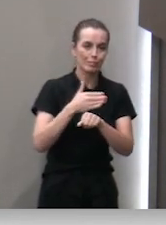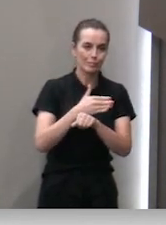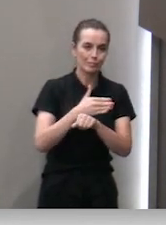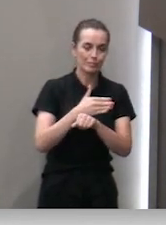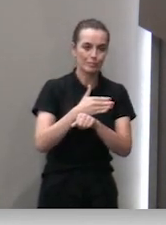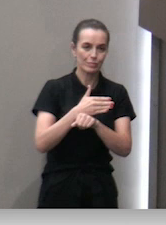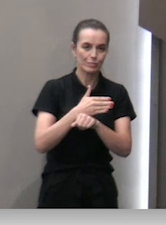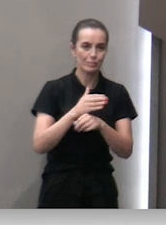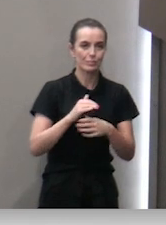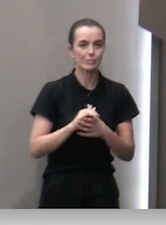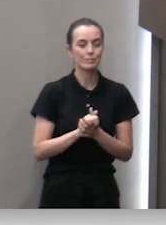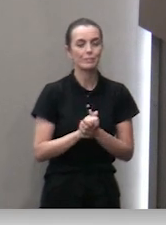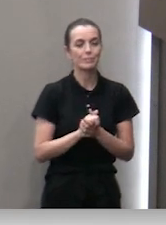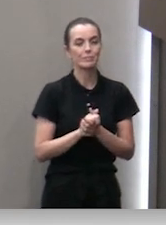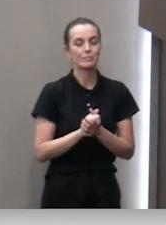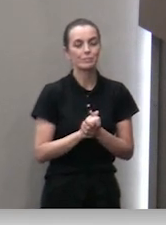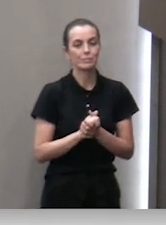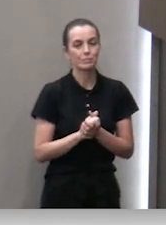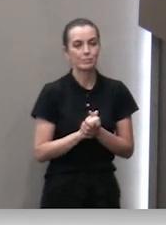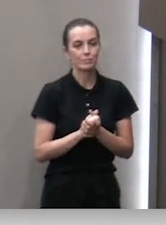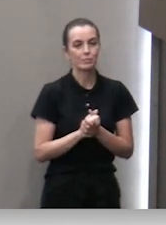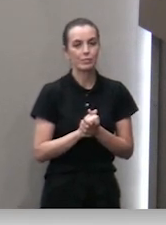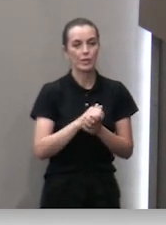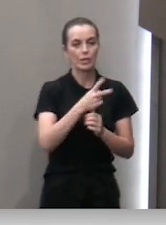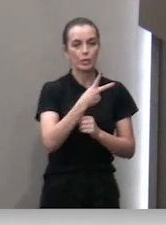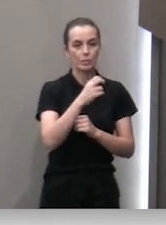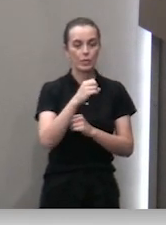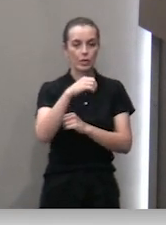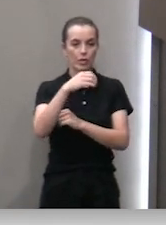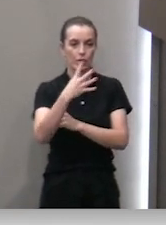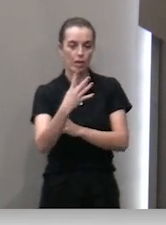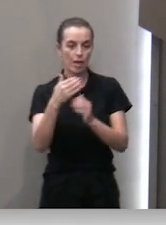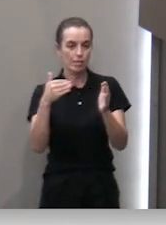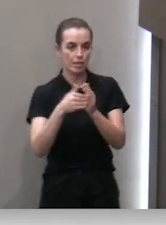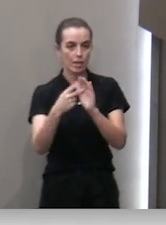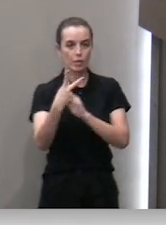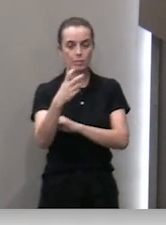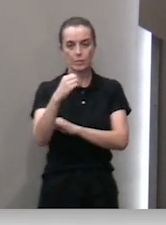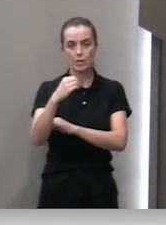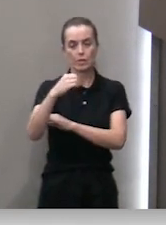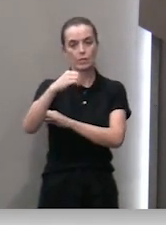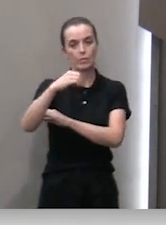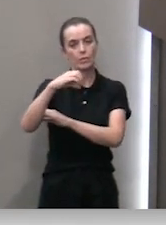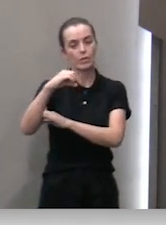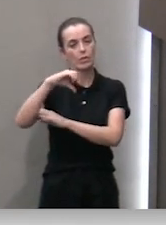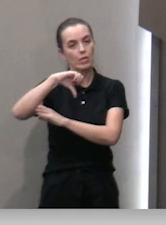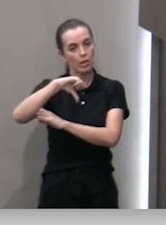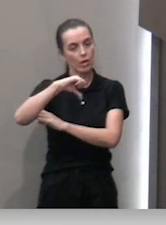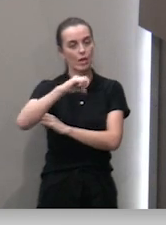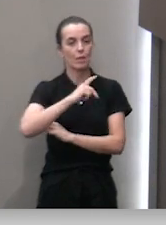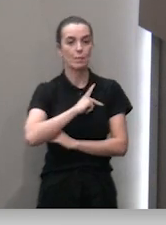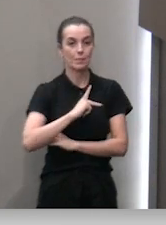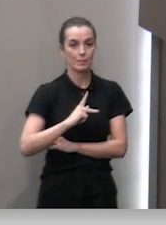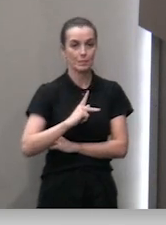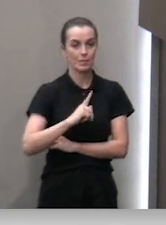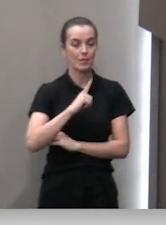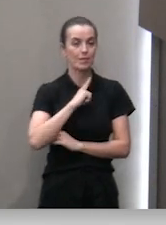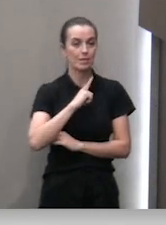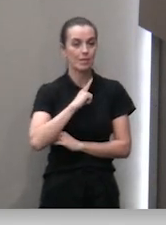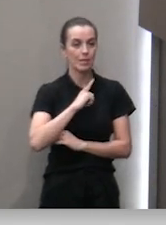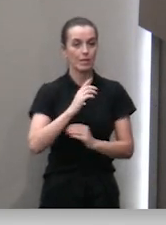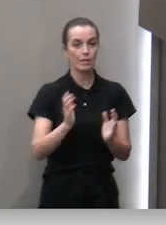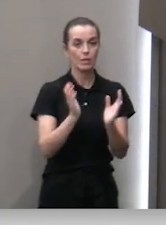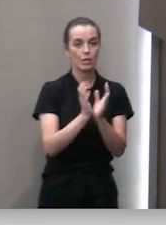de 2004 até 2009, nós tivemos a presidência do nosso Simpasso a cargo do nosso